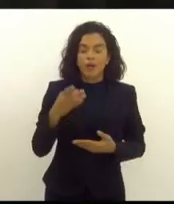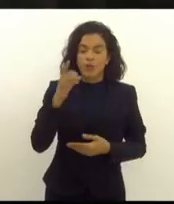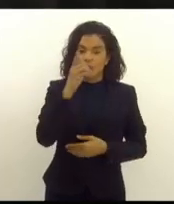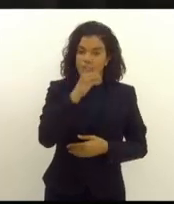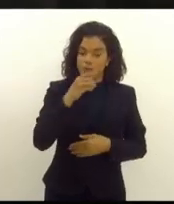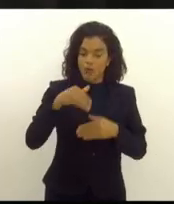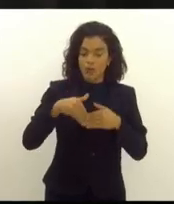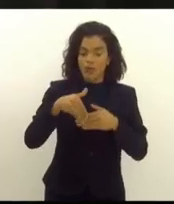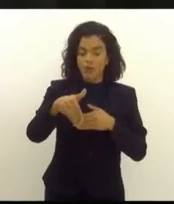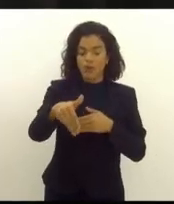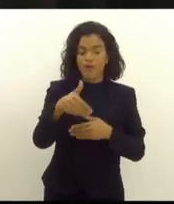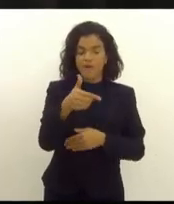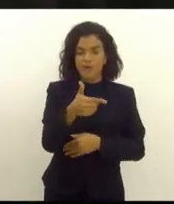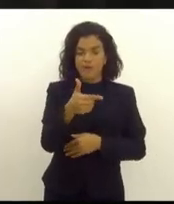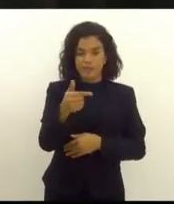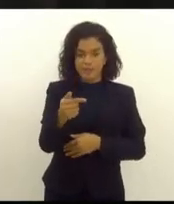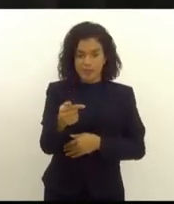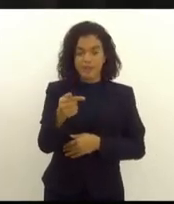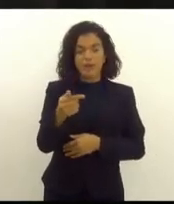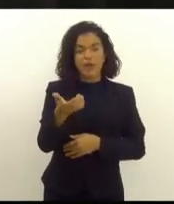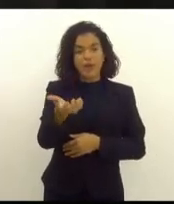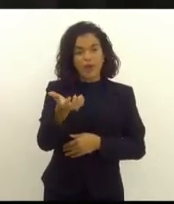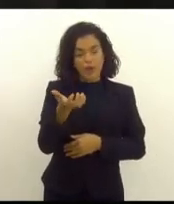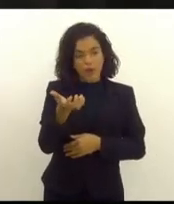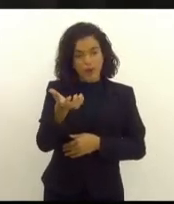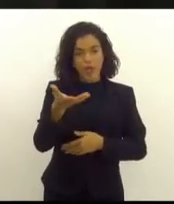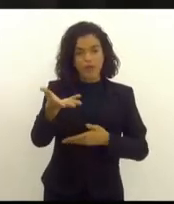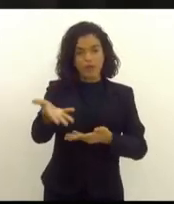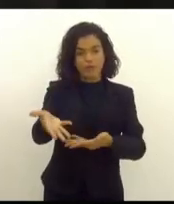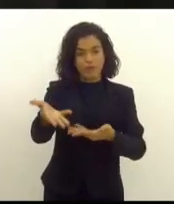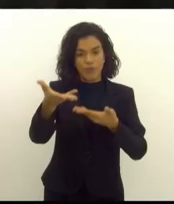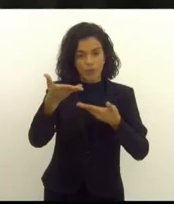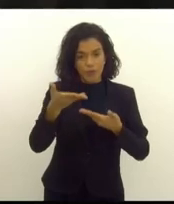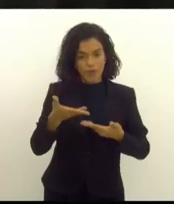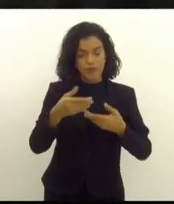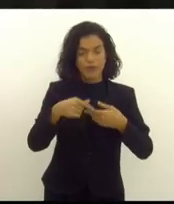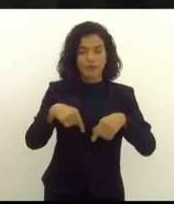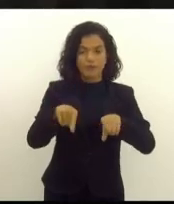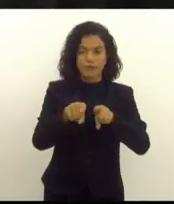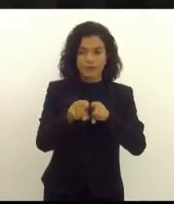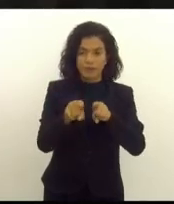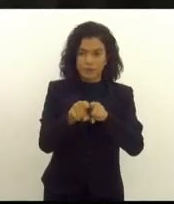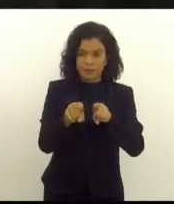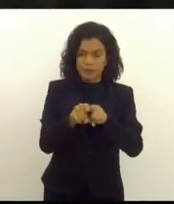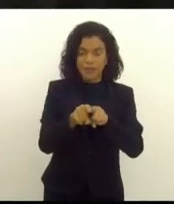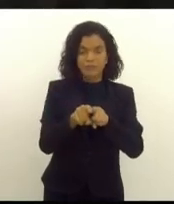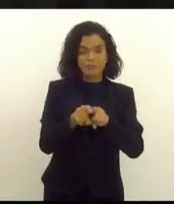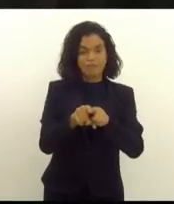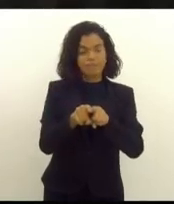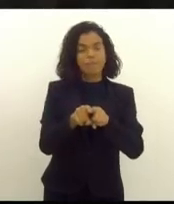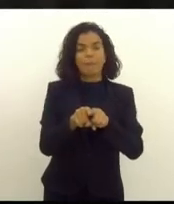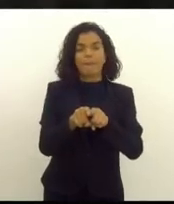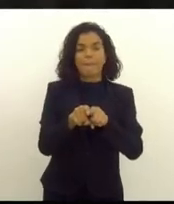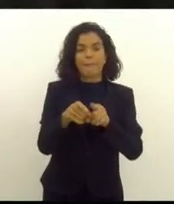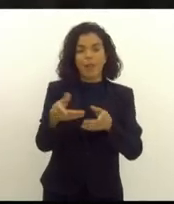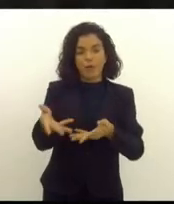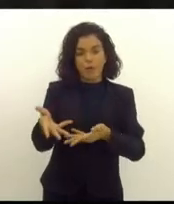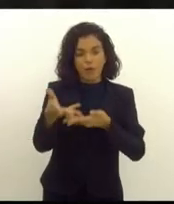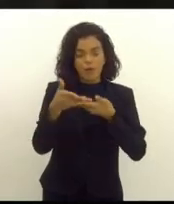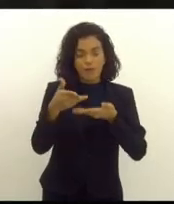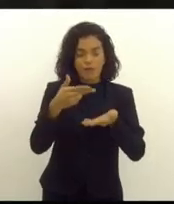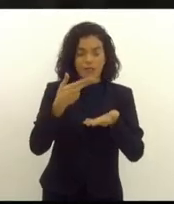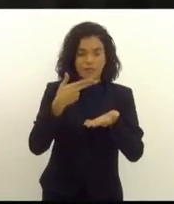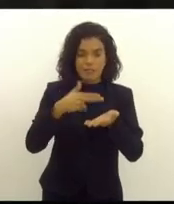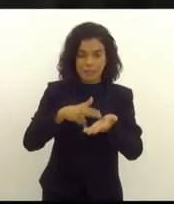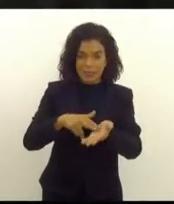dia 27 quero deixar o convite também para reforçando o convite dessa carta